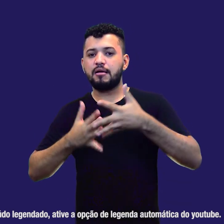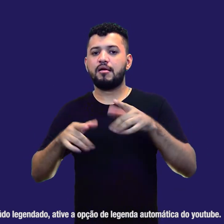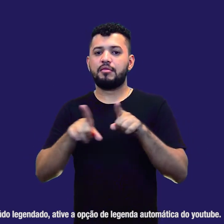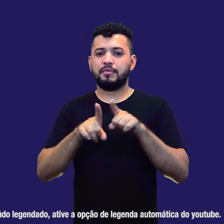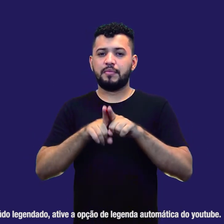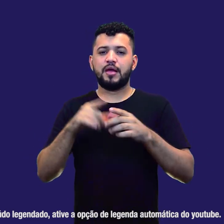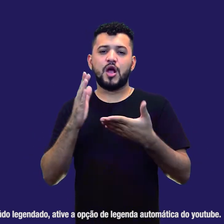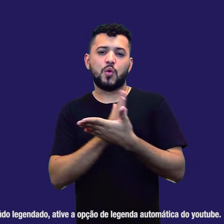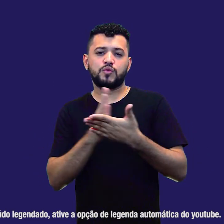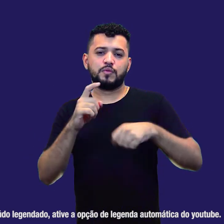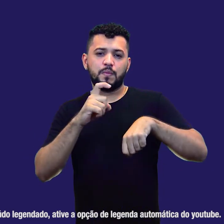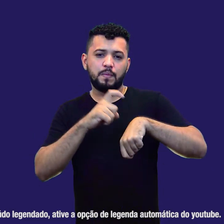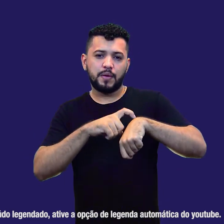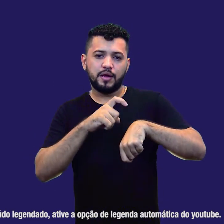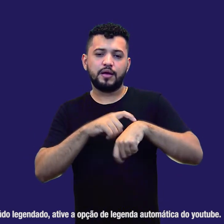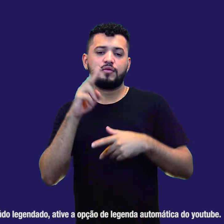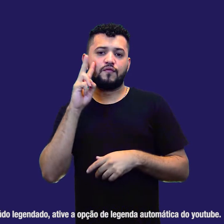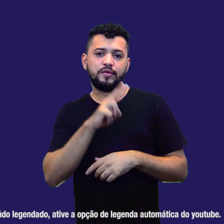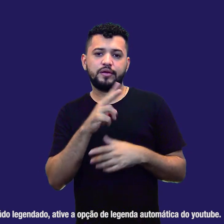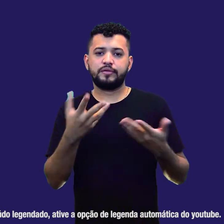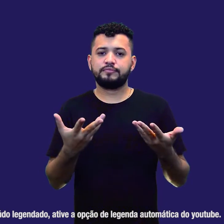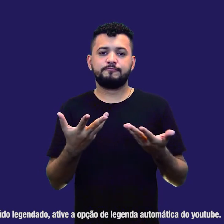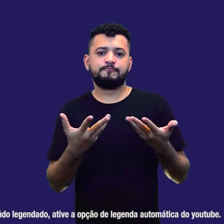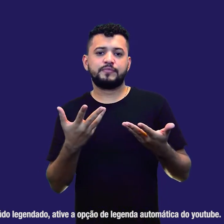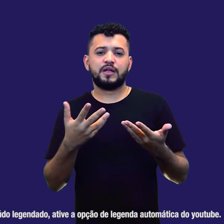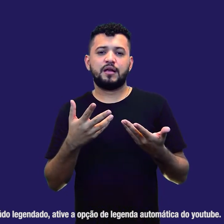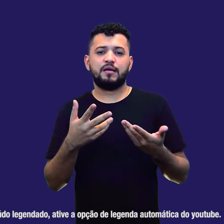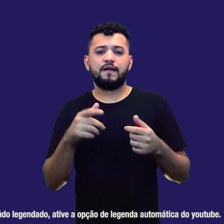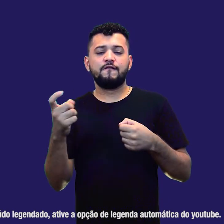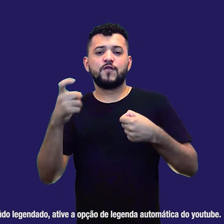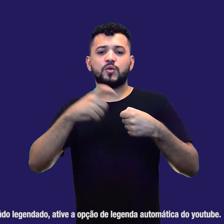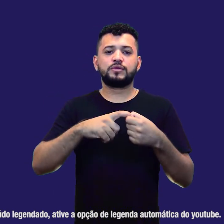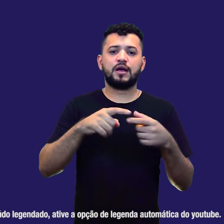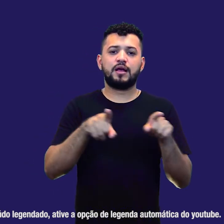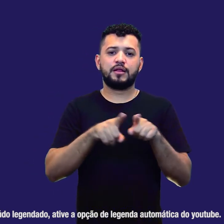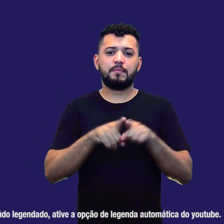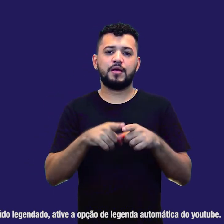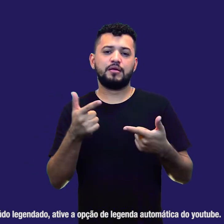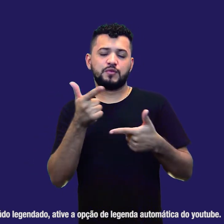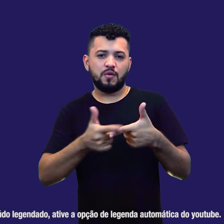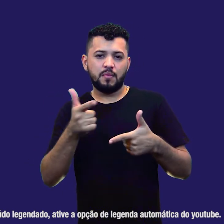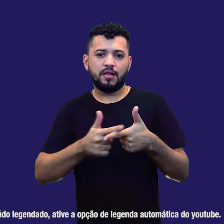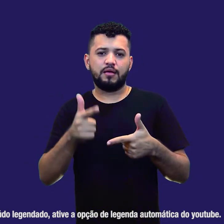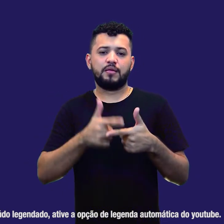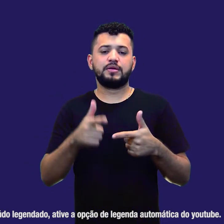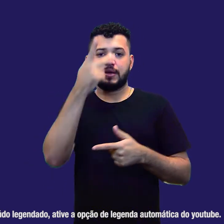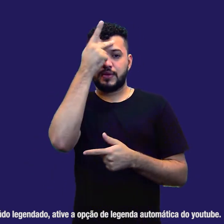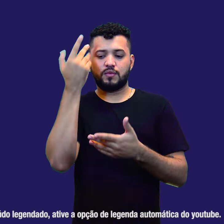em alguns momentos, em algumas vezes, irreversível, né, a questão das sequelas, a questão dos